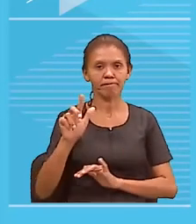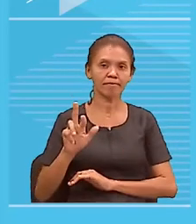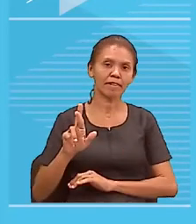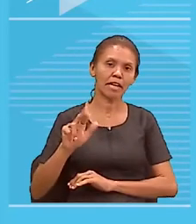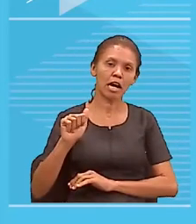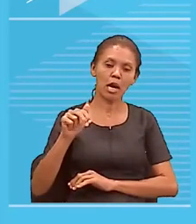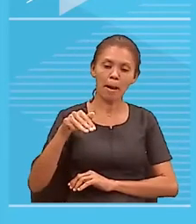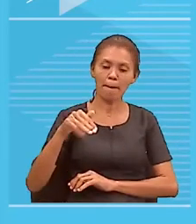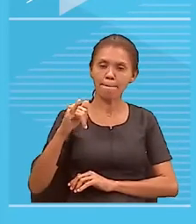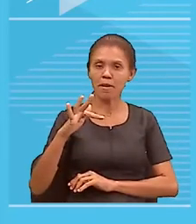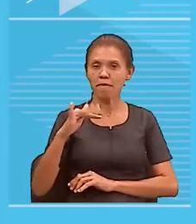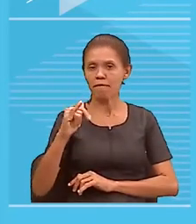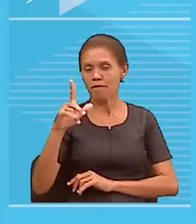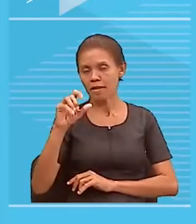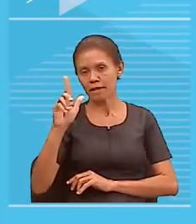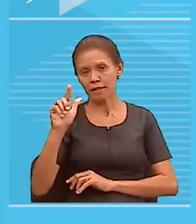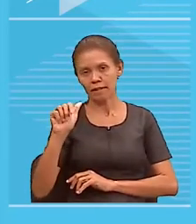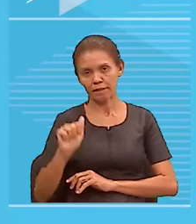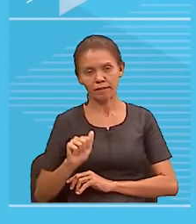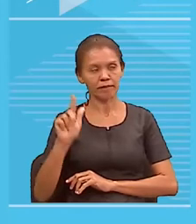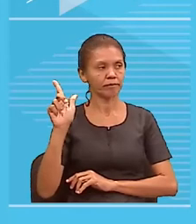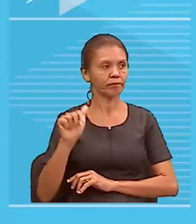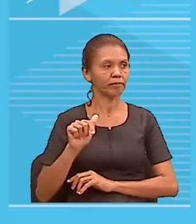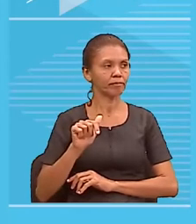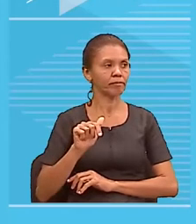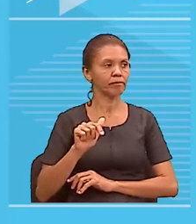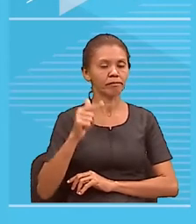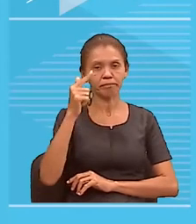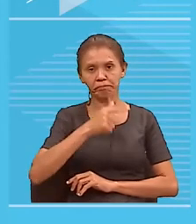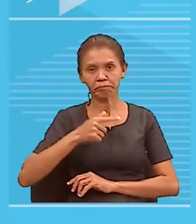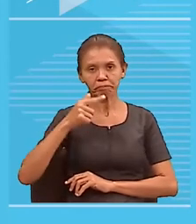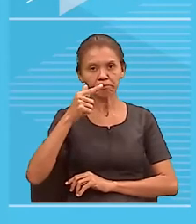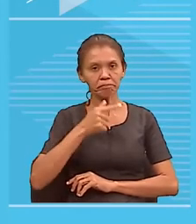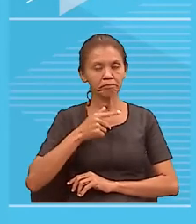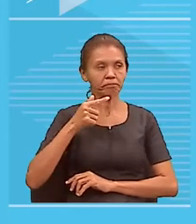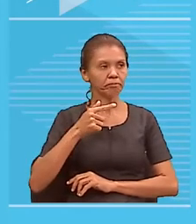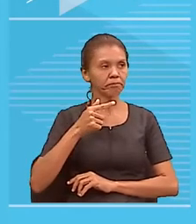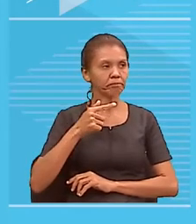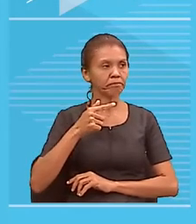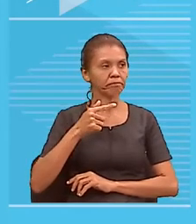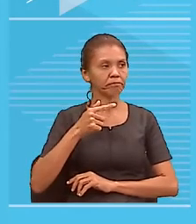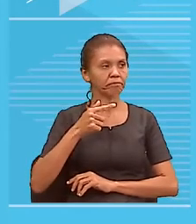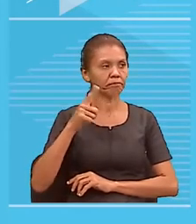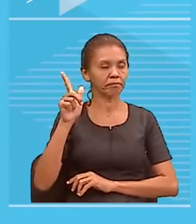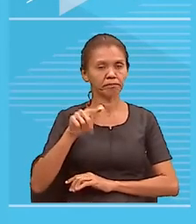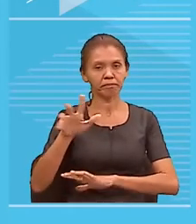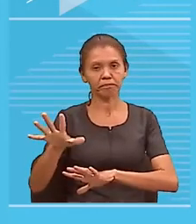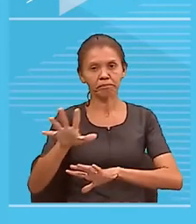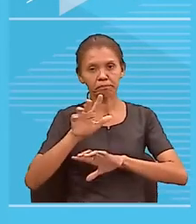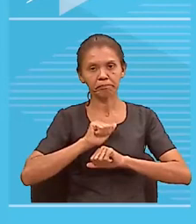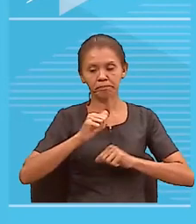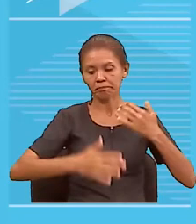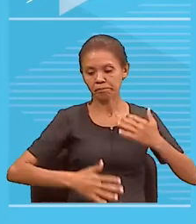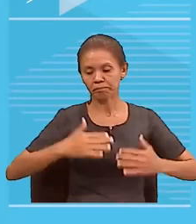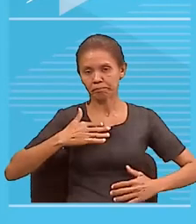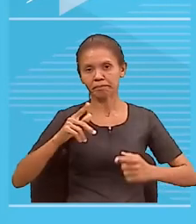esse glicogênio a gente armazena no corpo tanto nos músculos como no fígado é a nossa reserva